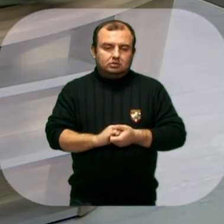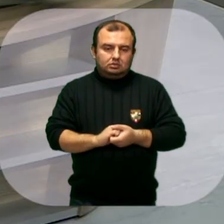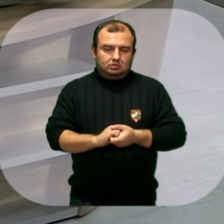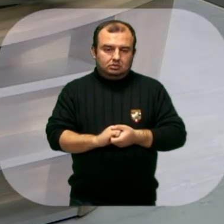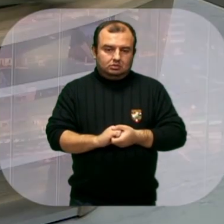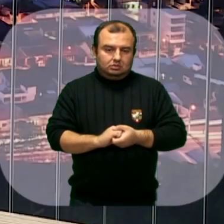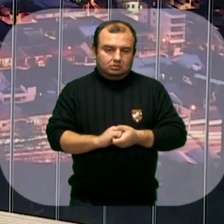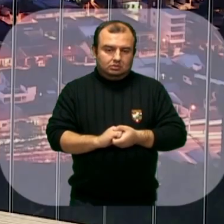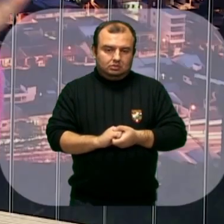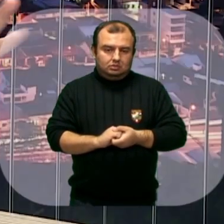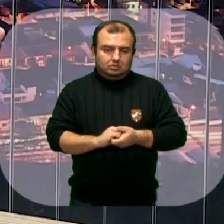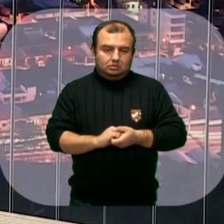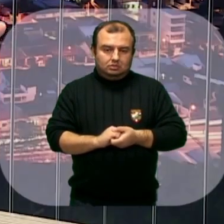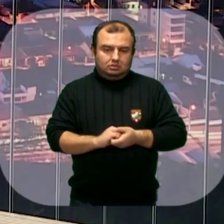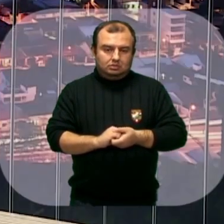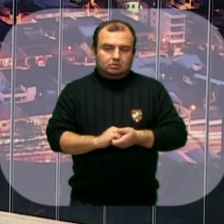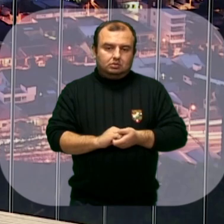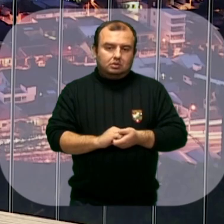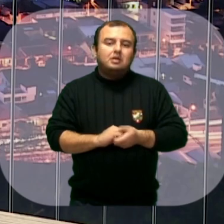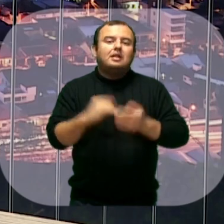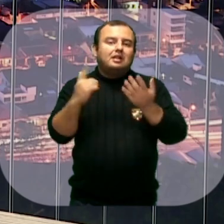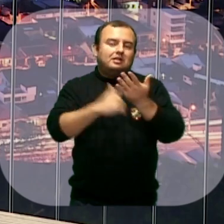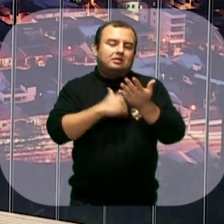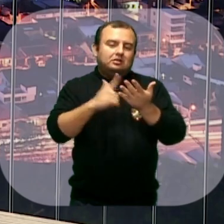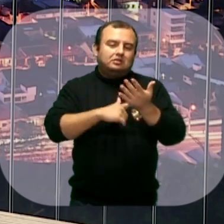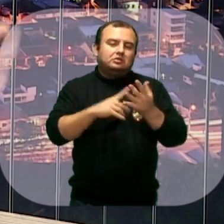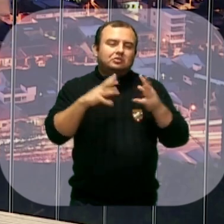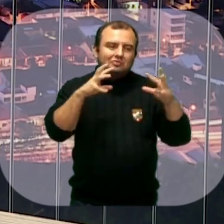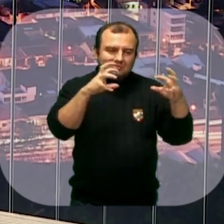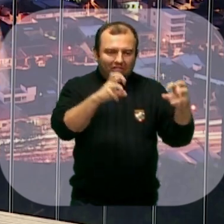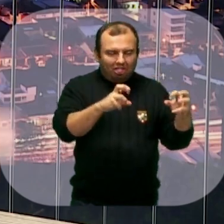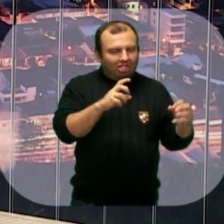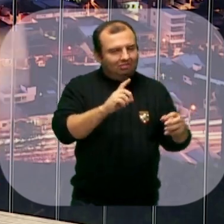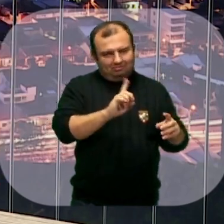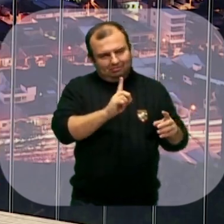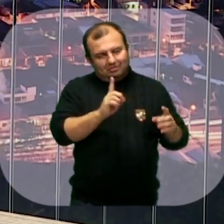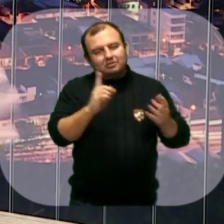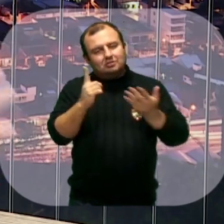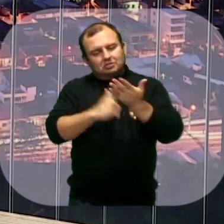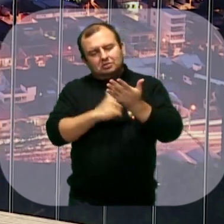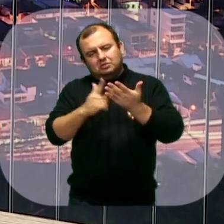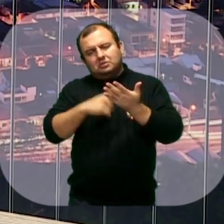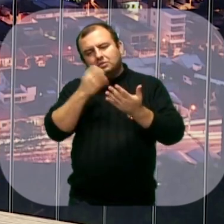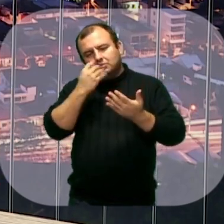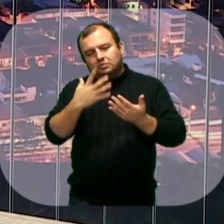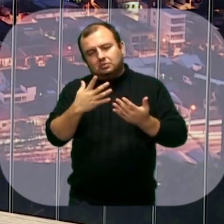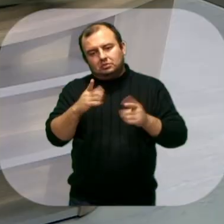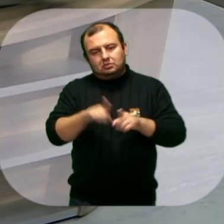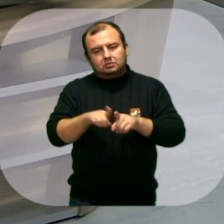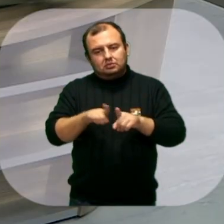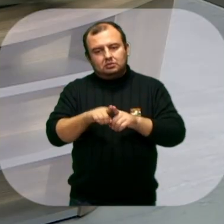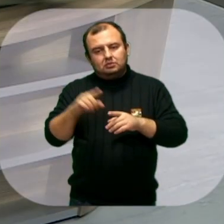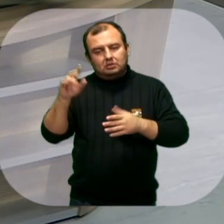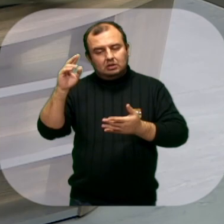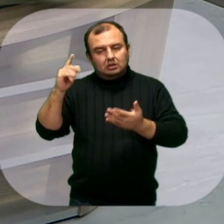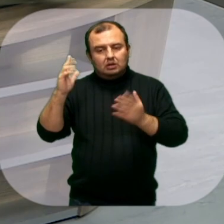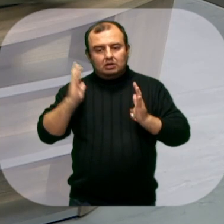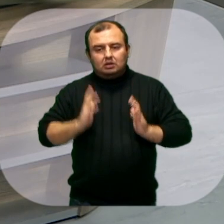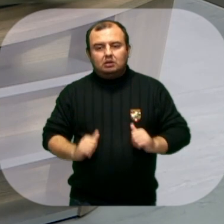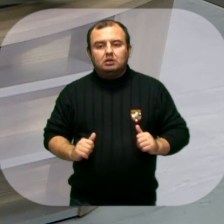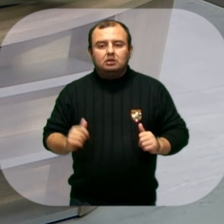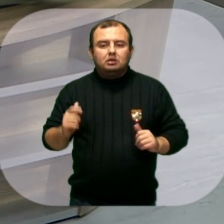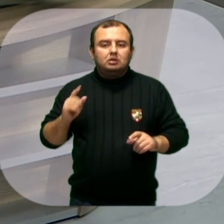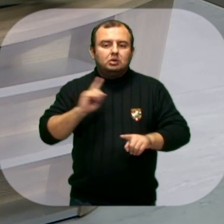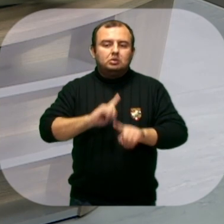Você não vai doar um livro com caruncho, mas ele estando em bom estado... A gente faz a triagem, porque nós não podemos